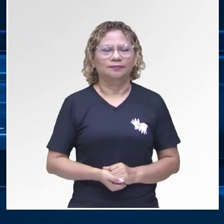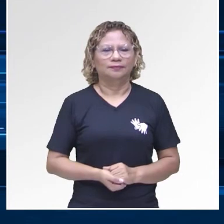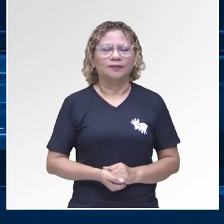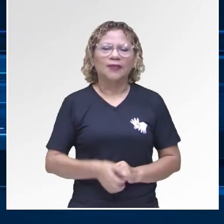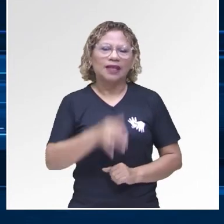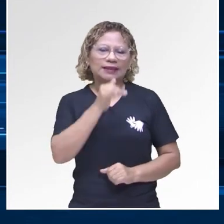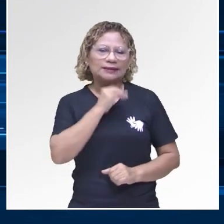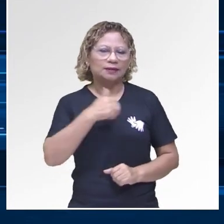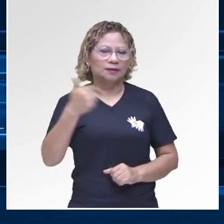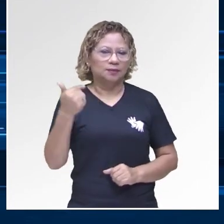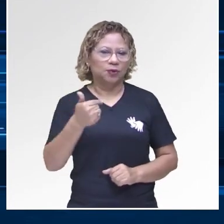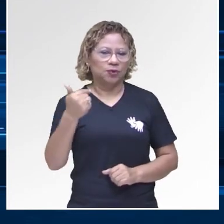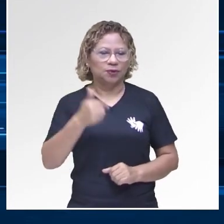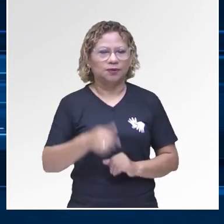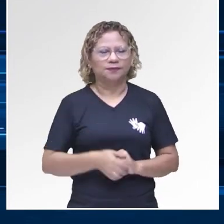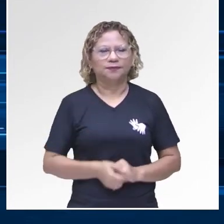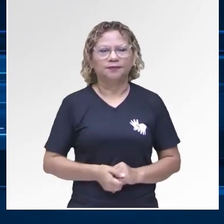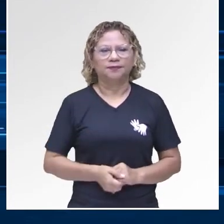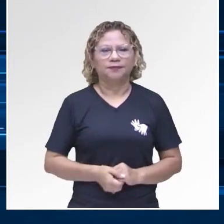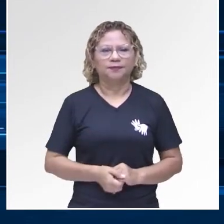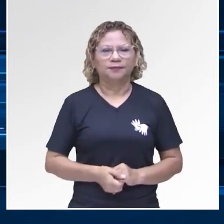Exemplo 2.